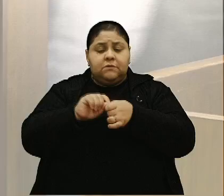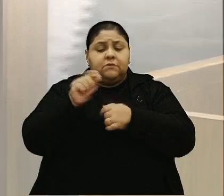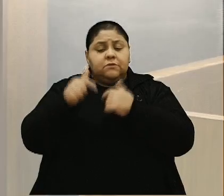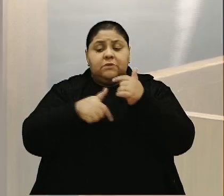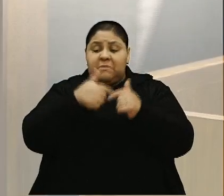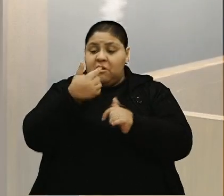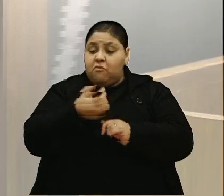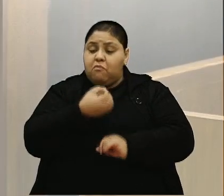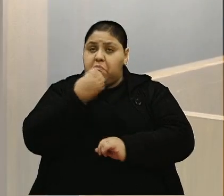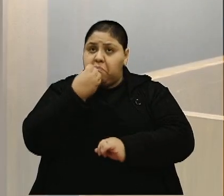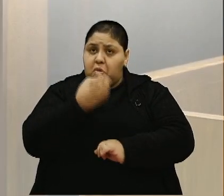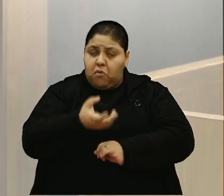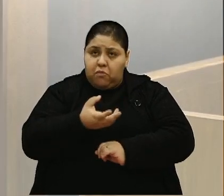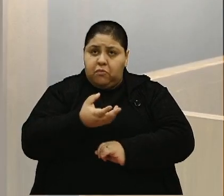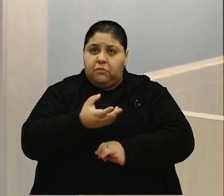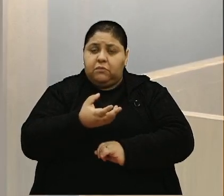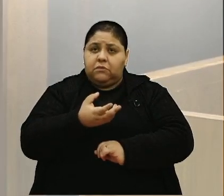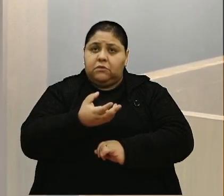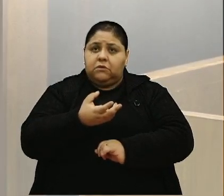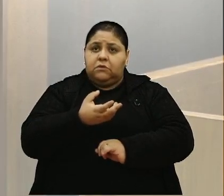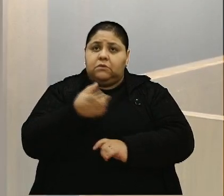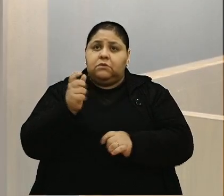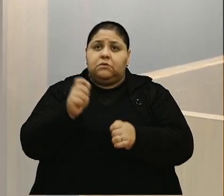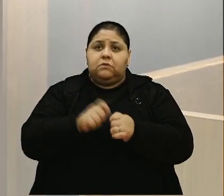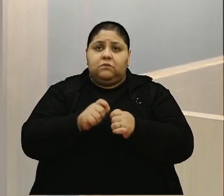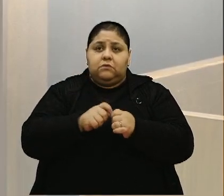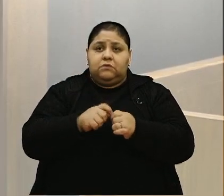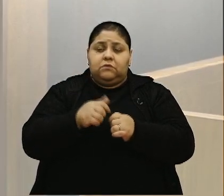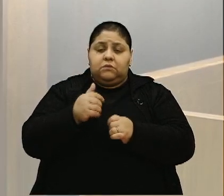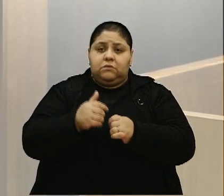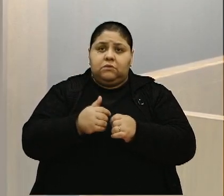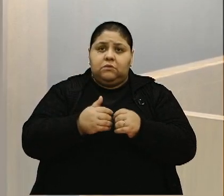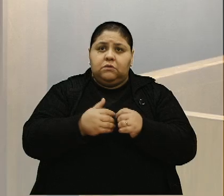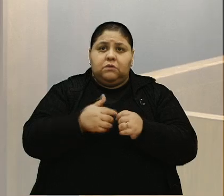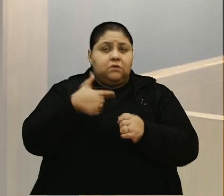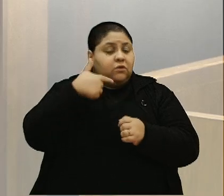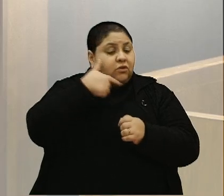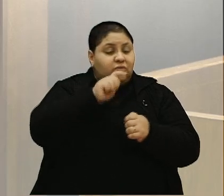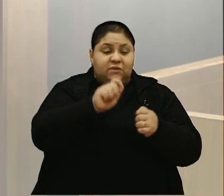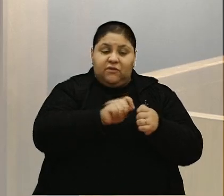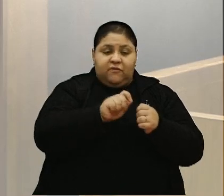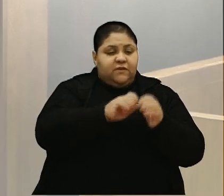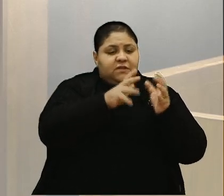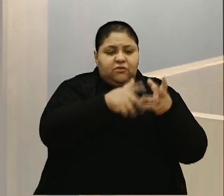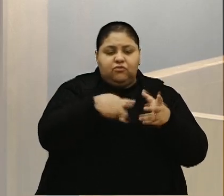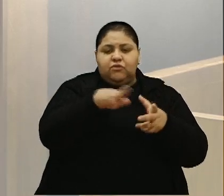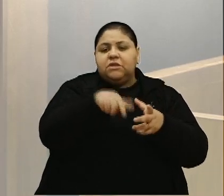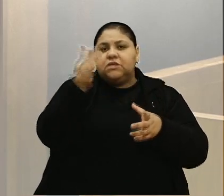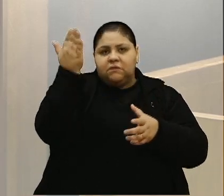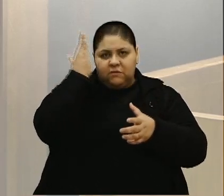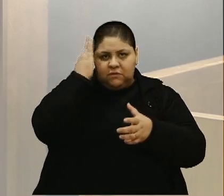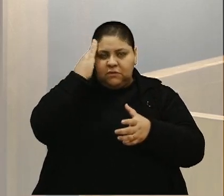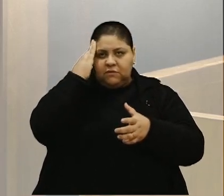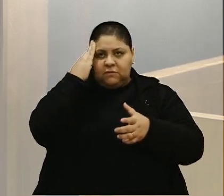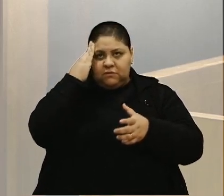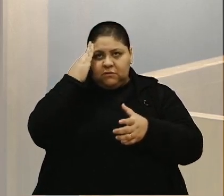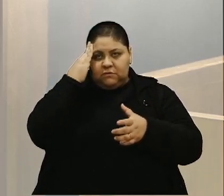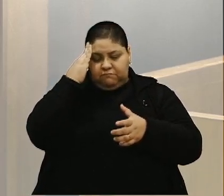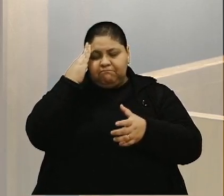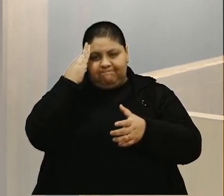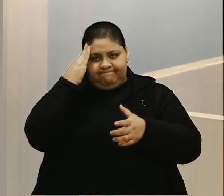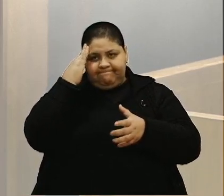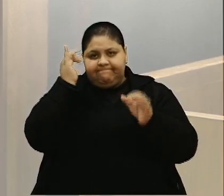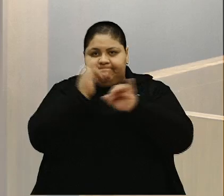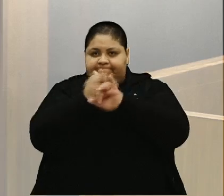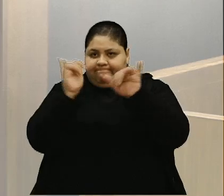bom. O senhor estava fazendo uma frente, né? Não conseguiu fazer tudo, a gente soube através da rede social, que a